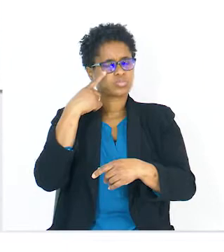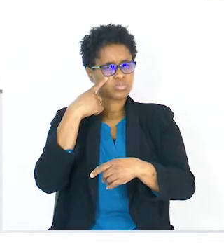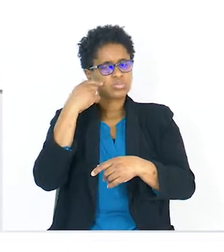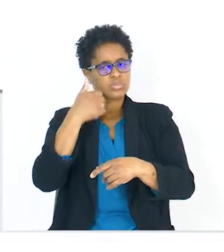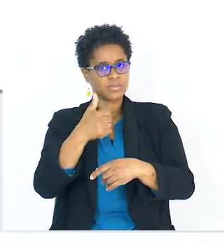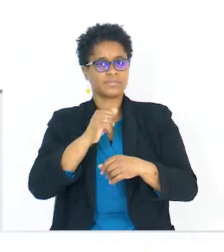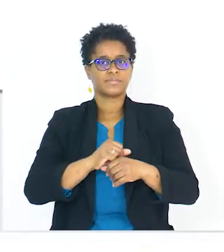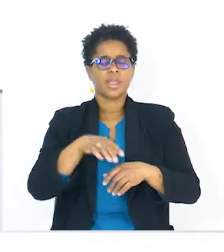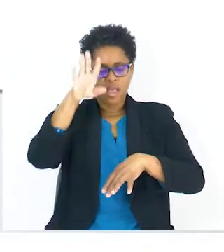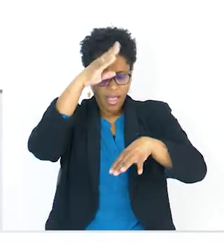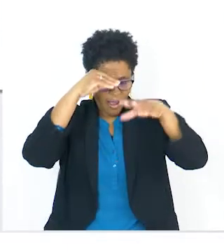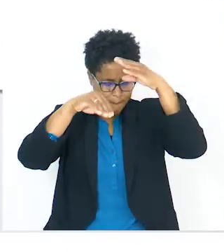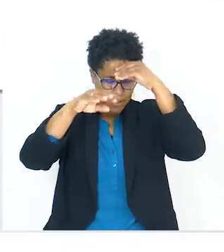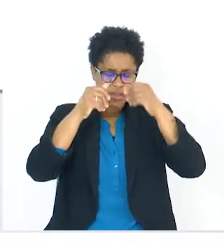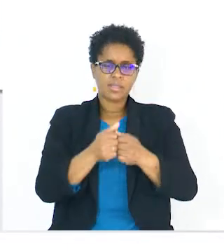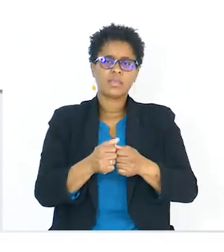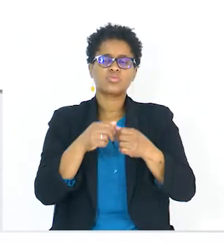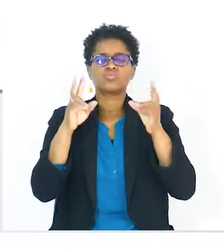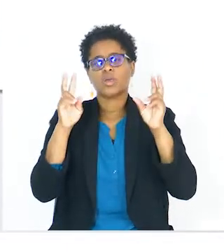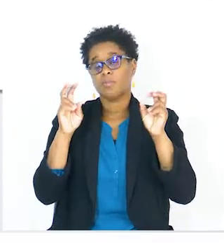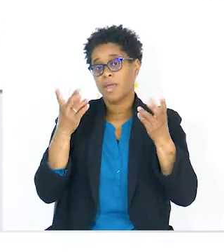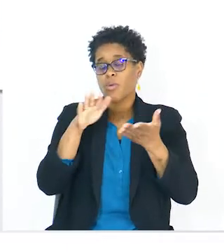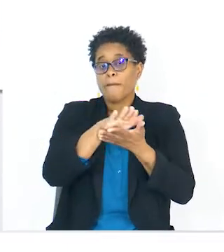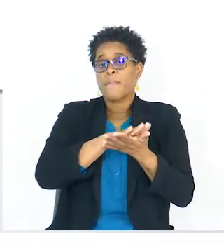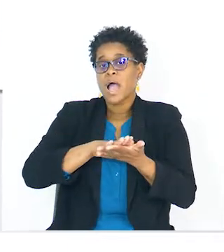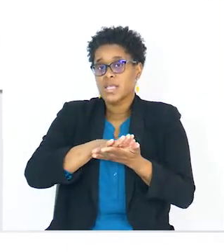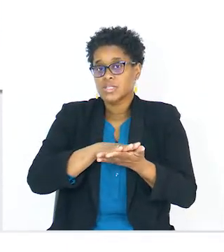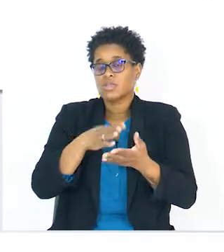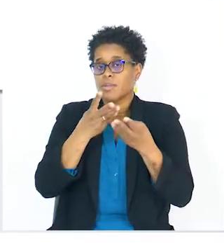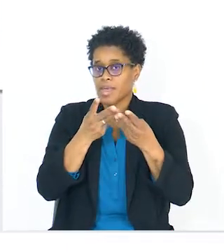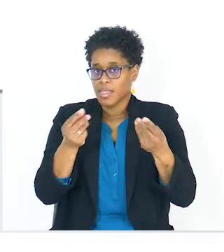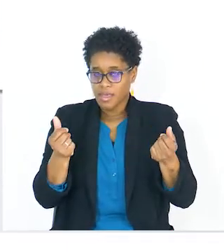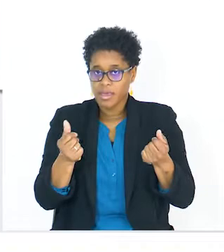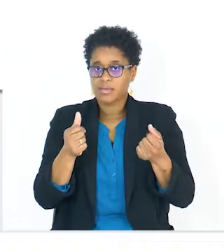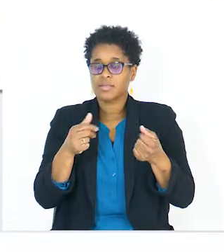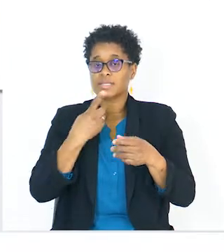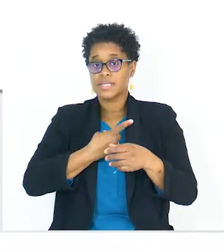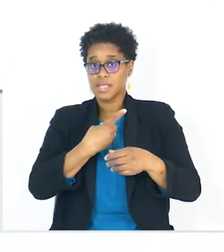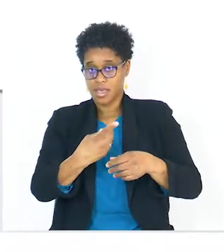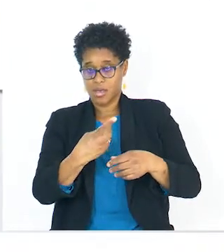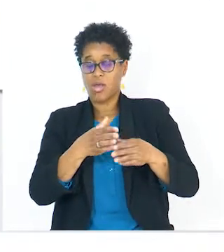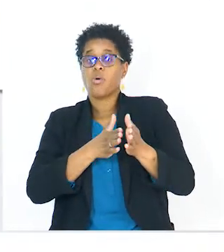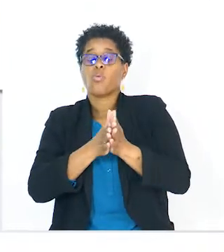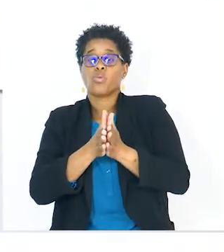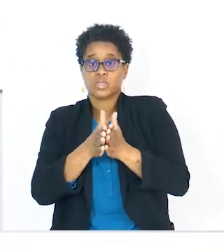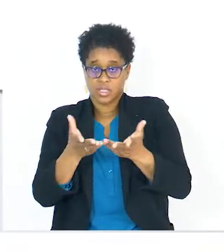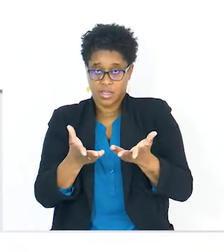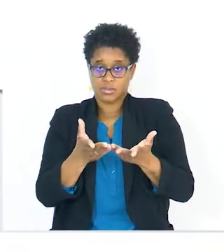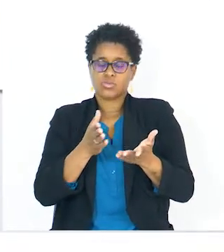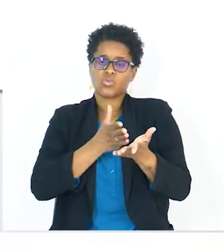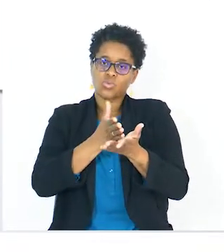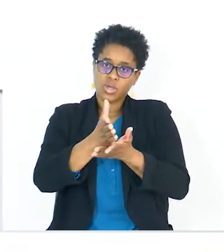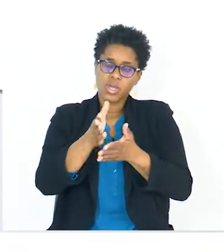conhecimento, a aprenderem os aspectos básicos de matérias que serão